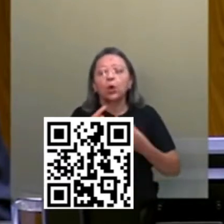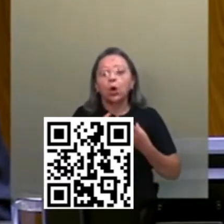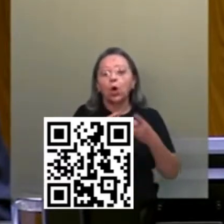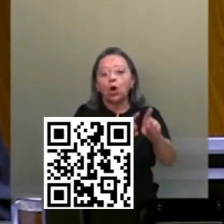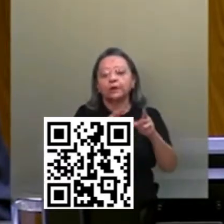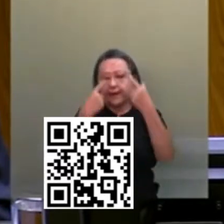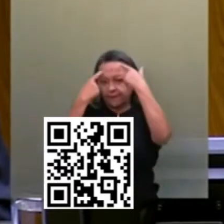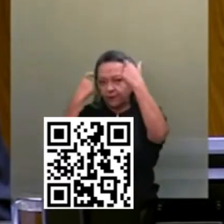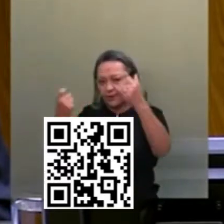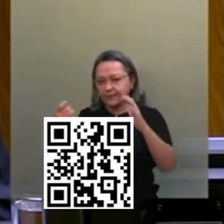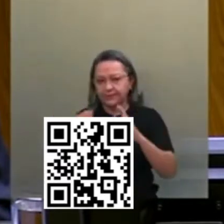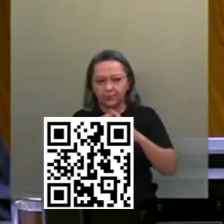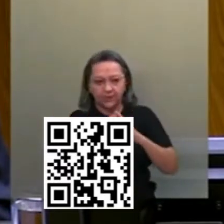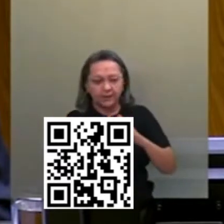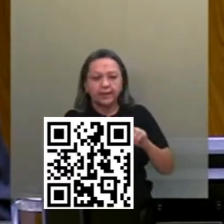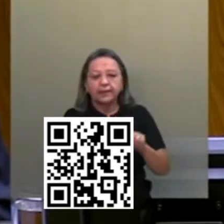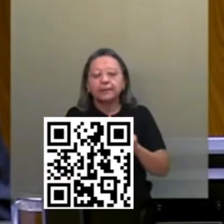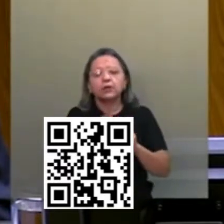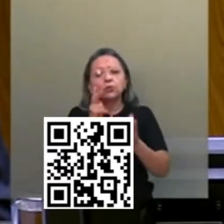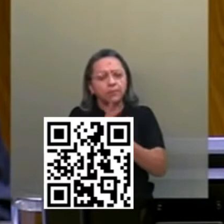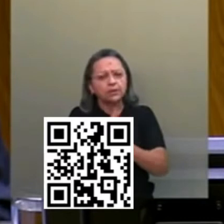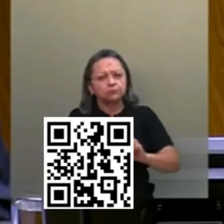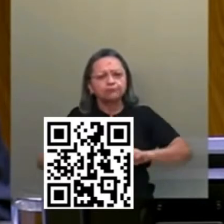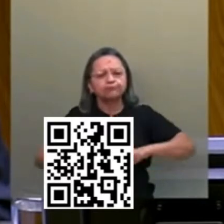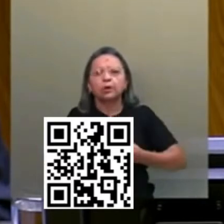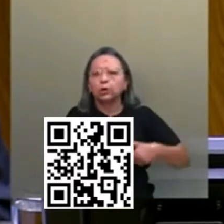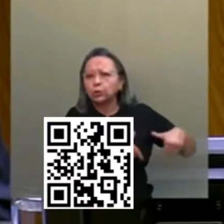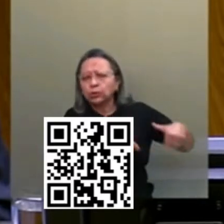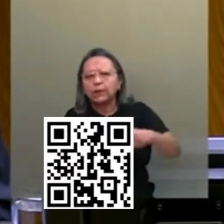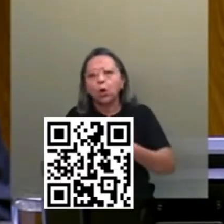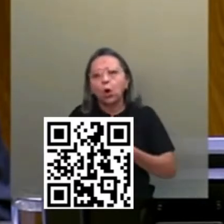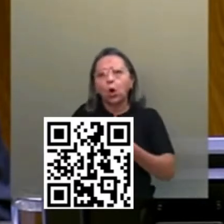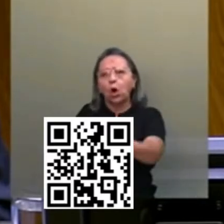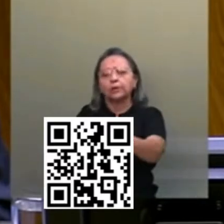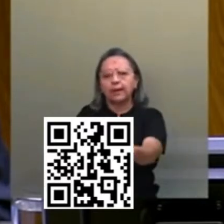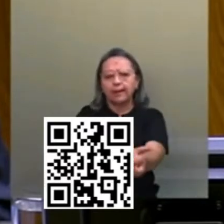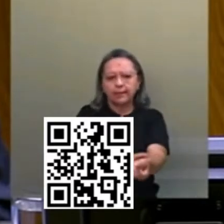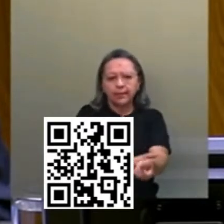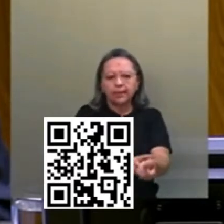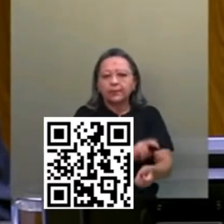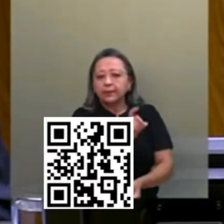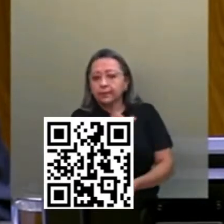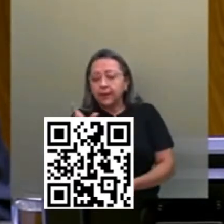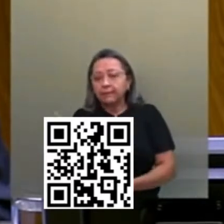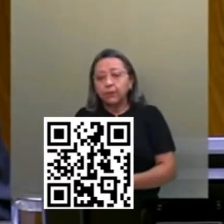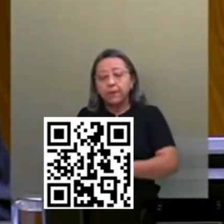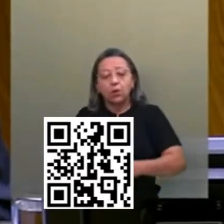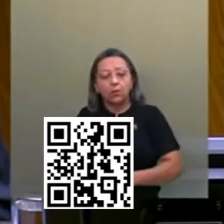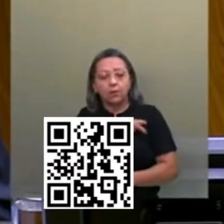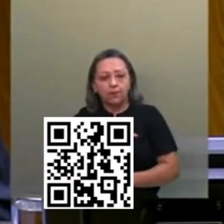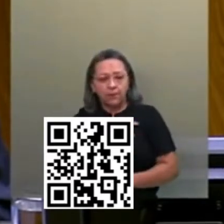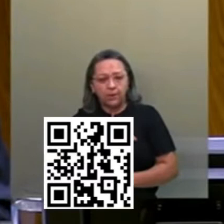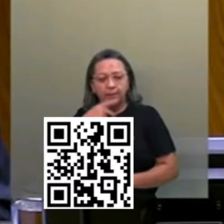a violência doméstica. Com o mesmo ímpeto, lutamos contra o racismo. Nas palavras do maior expoente